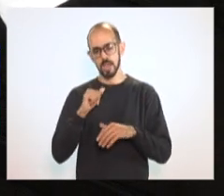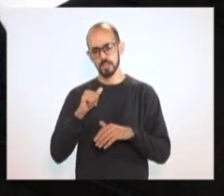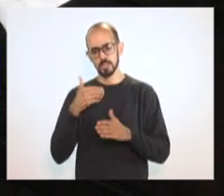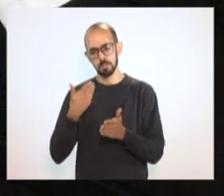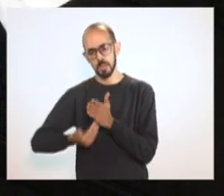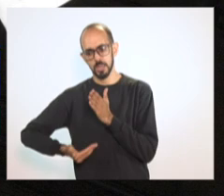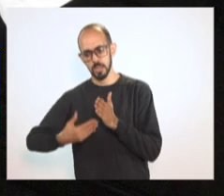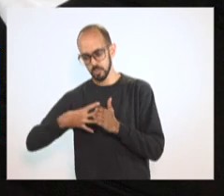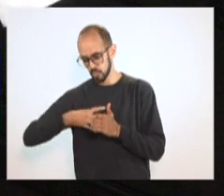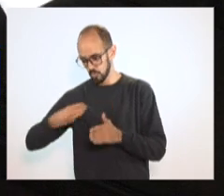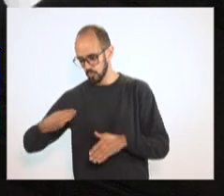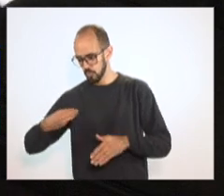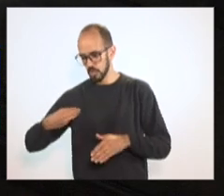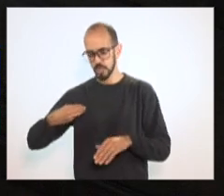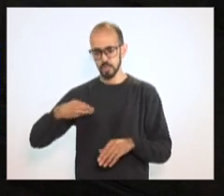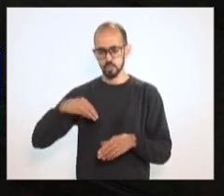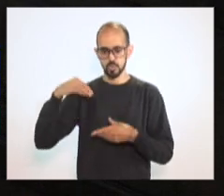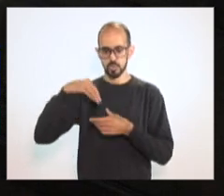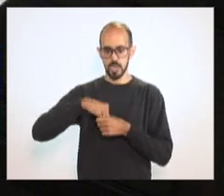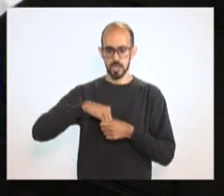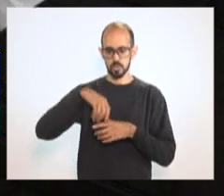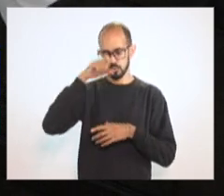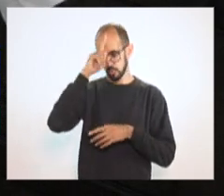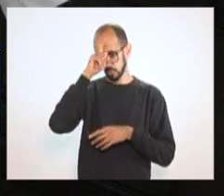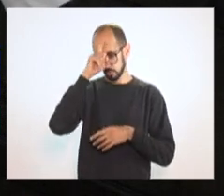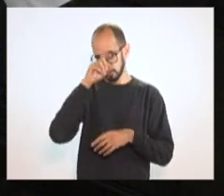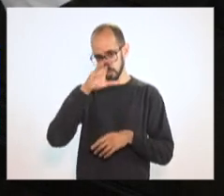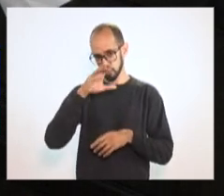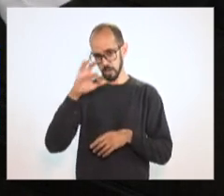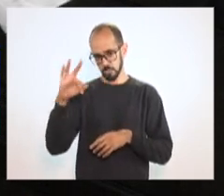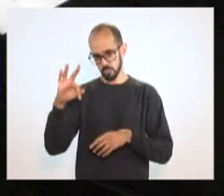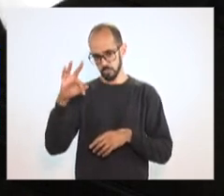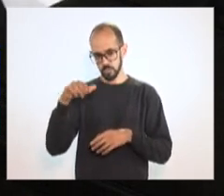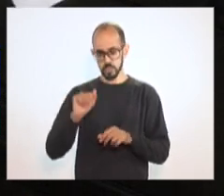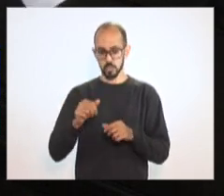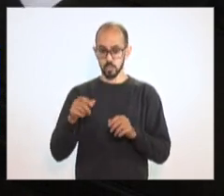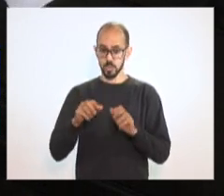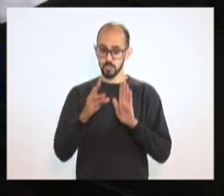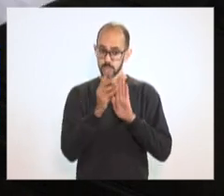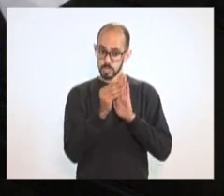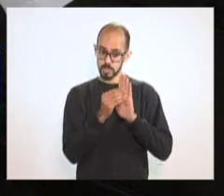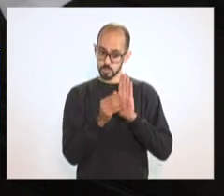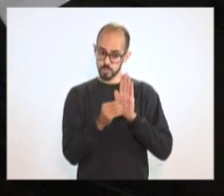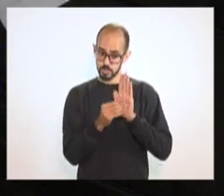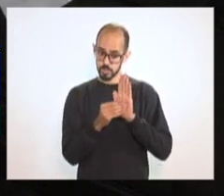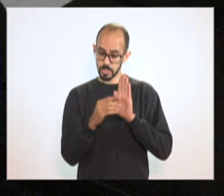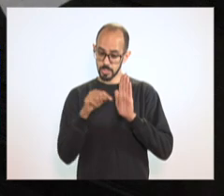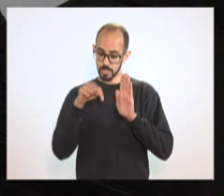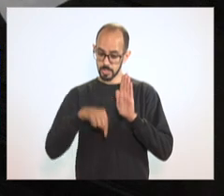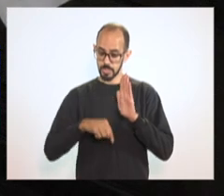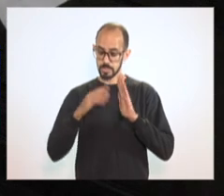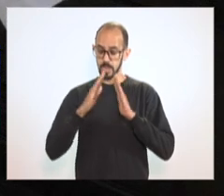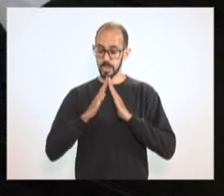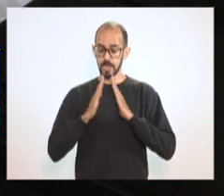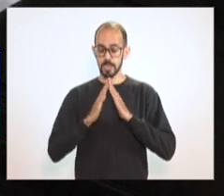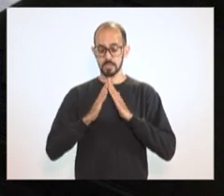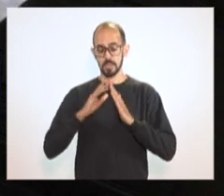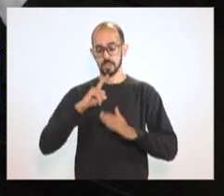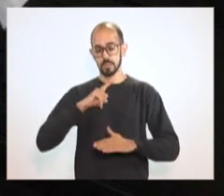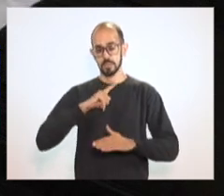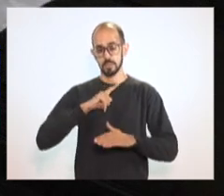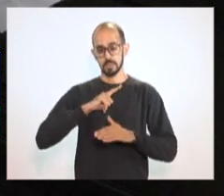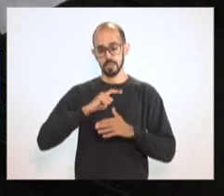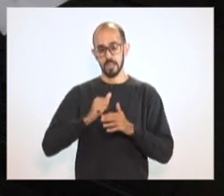filhos e filhas dentro do hospital da mulher de Cabo Frio que fique registrado que essa casa ainda tem outros